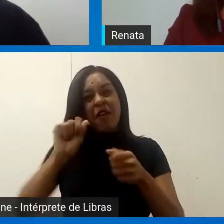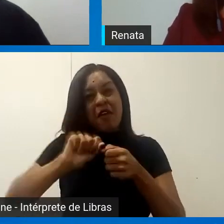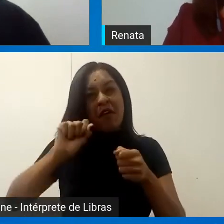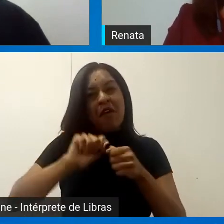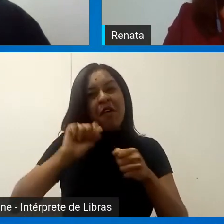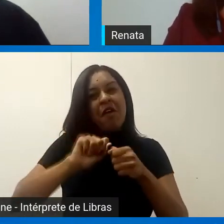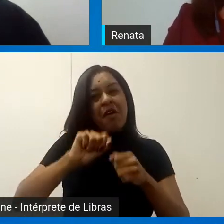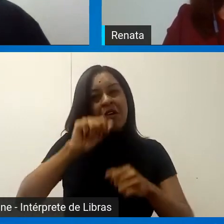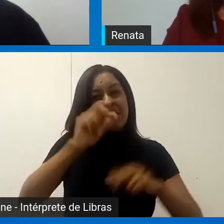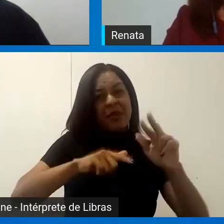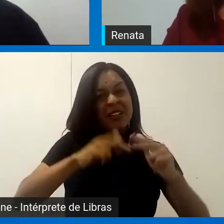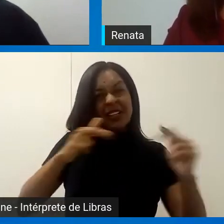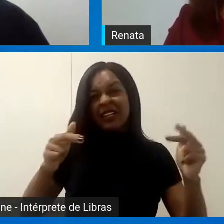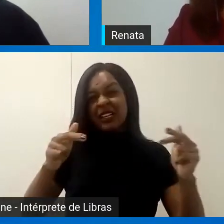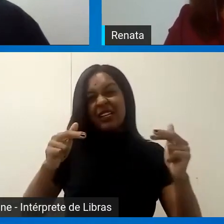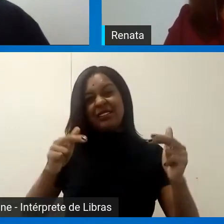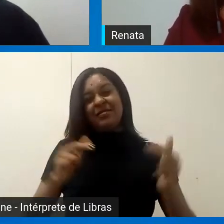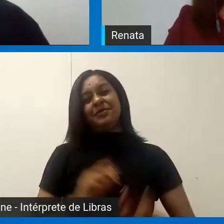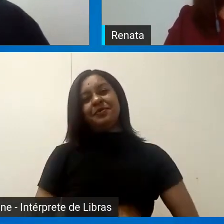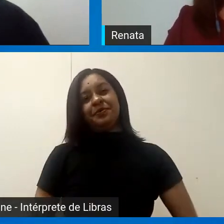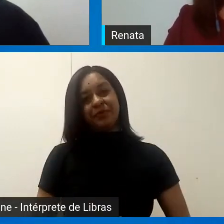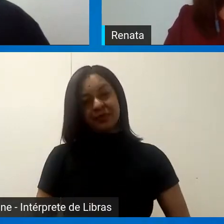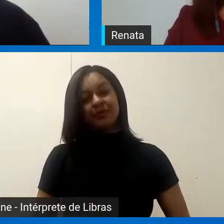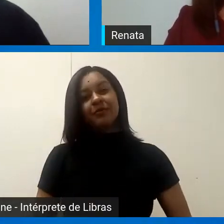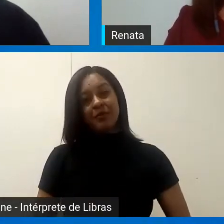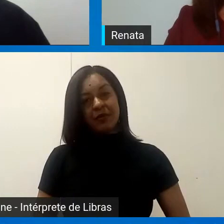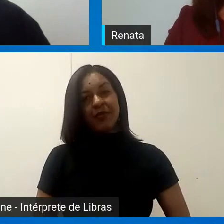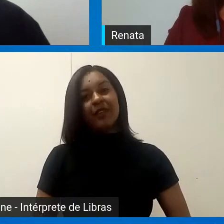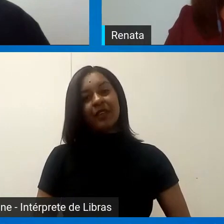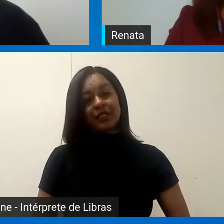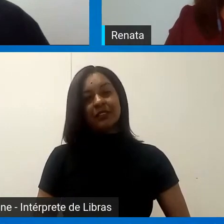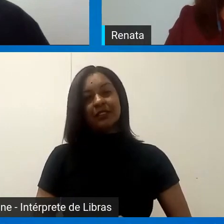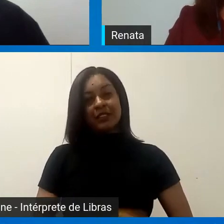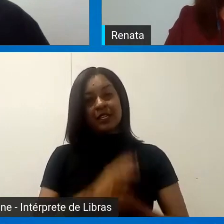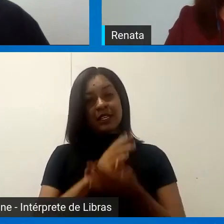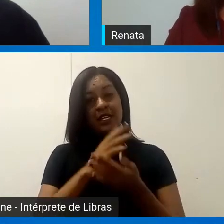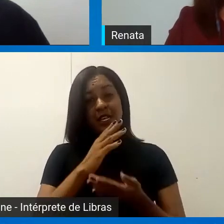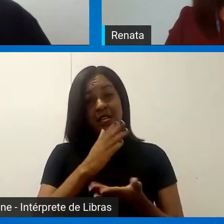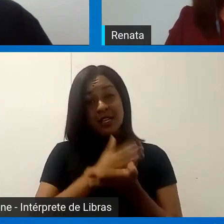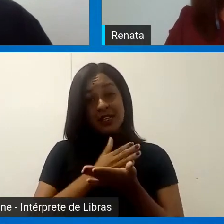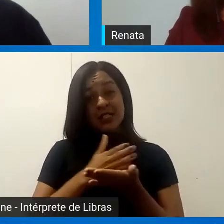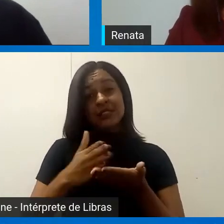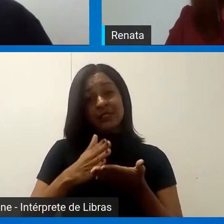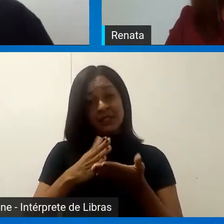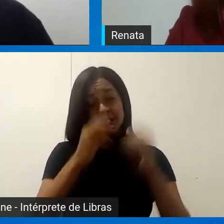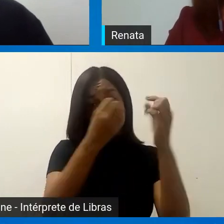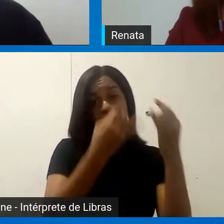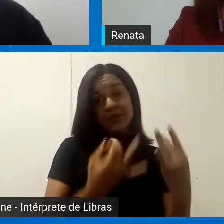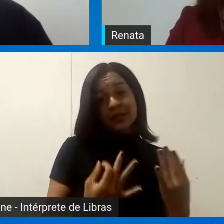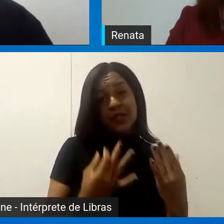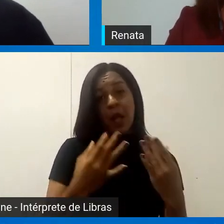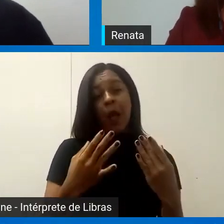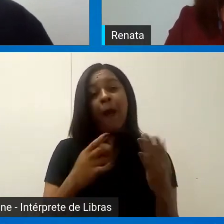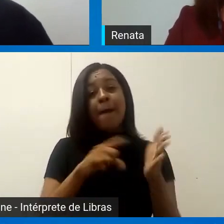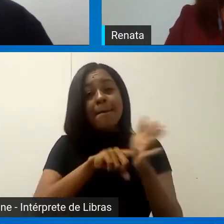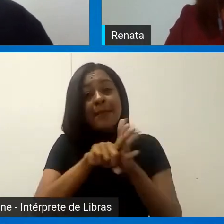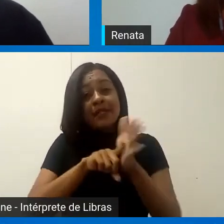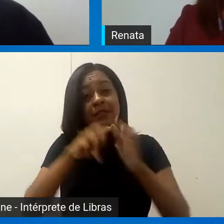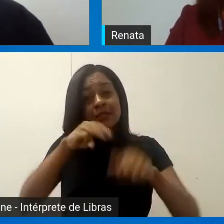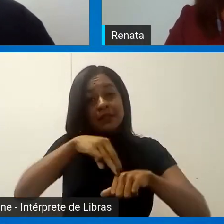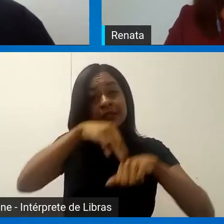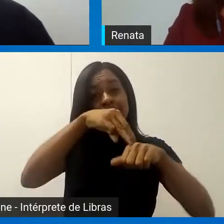etc e essa minha fala Inicial ela está fundamentada também pesquisa de Mestrado orientada pela professora